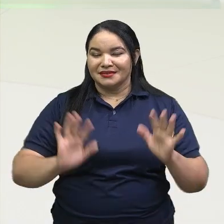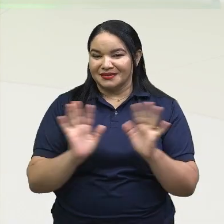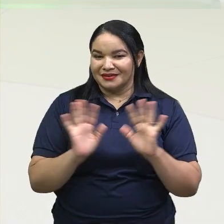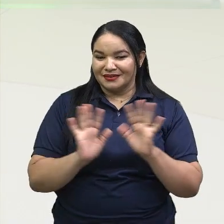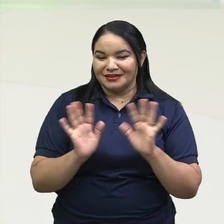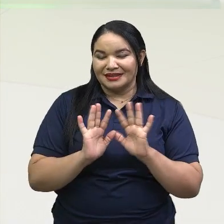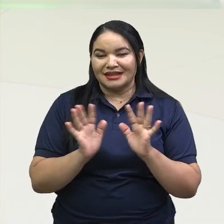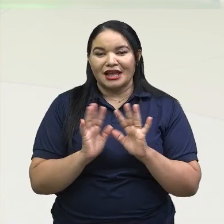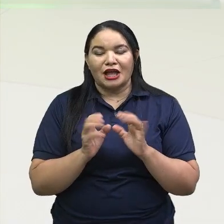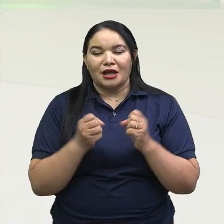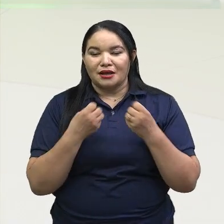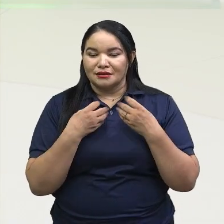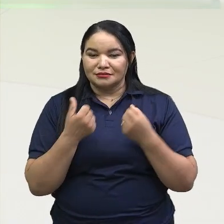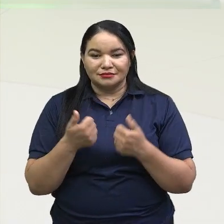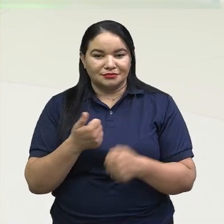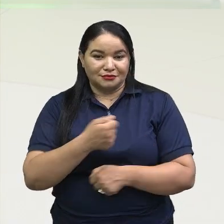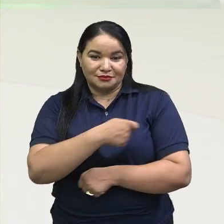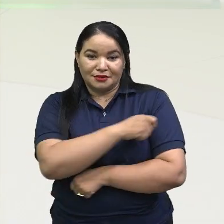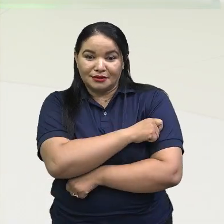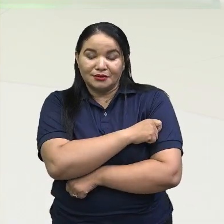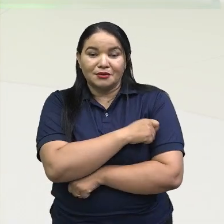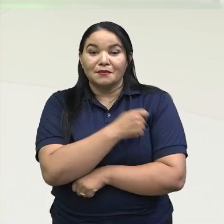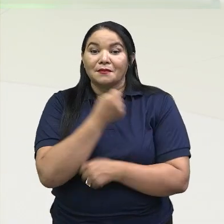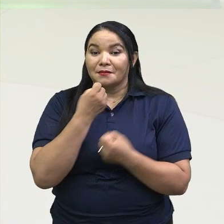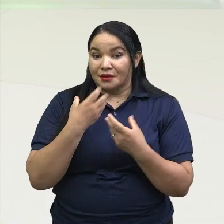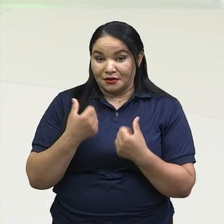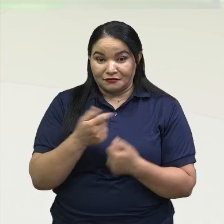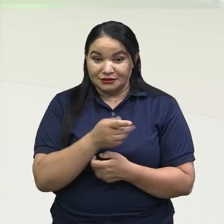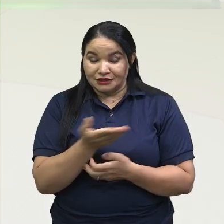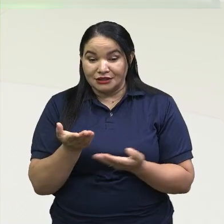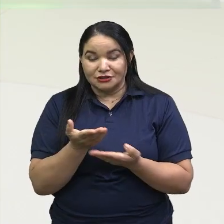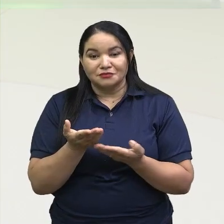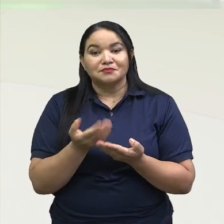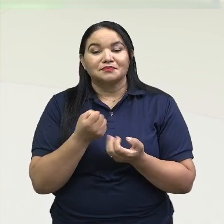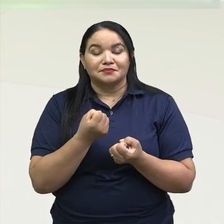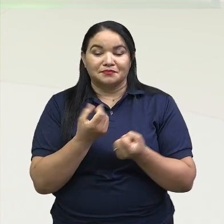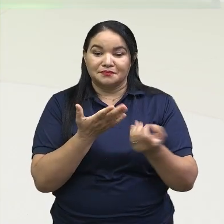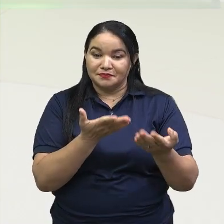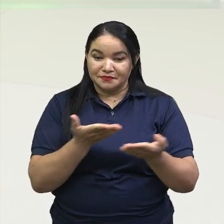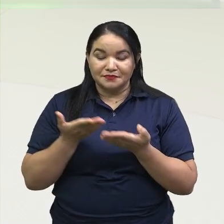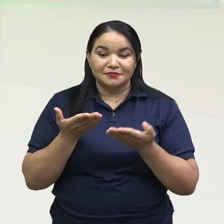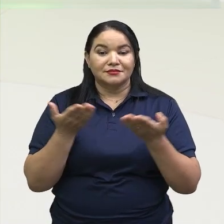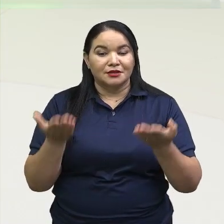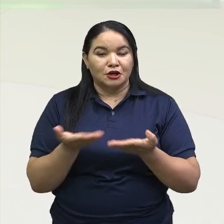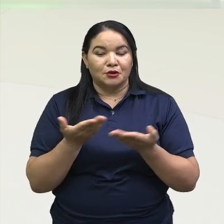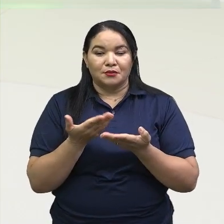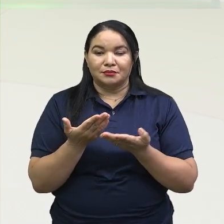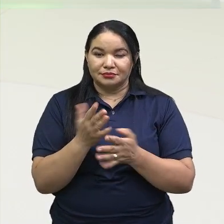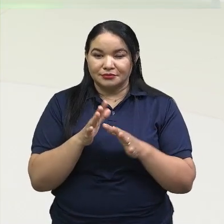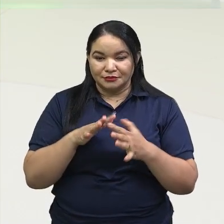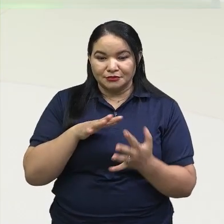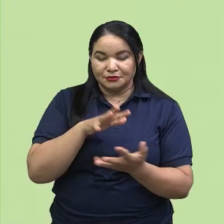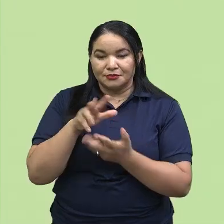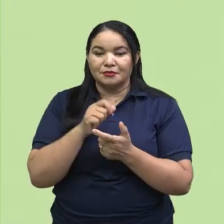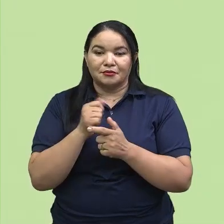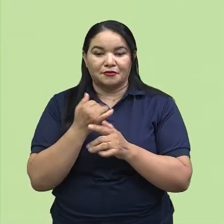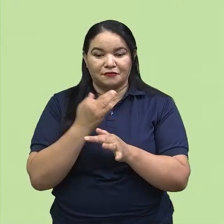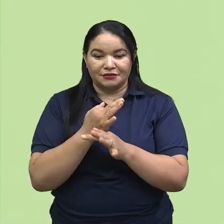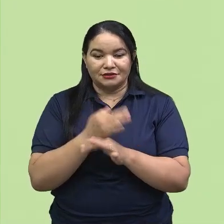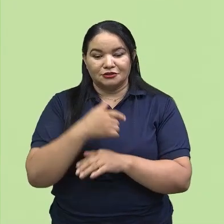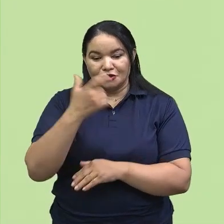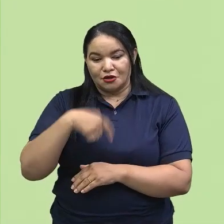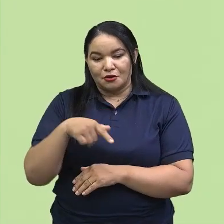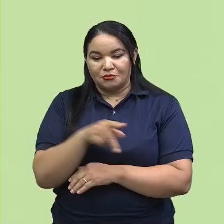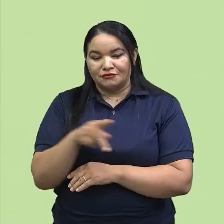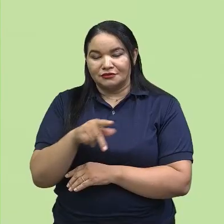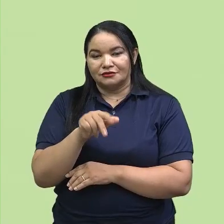Olá, meus queridos, tudo bem com vocês? Sejam bem-vindos ao nosso Universo da Física. Eu